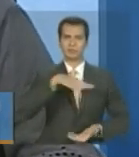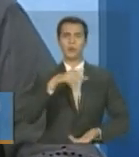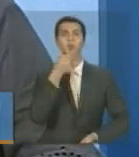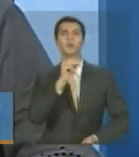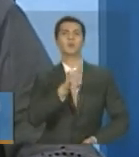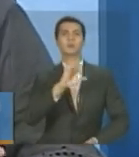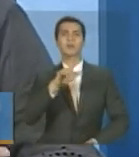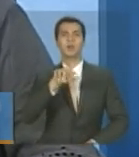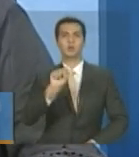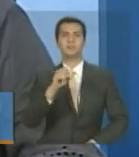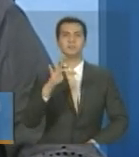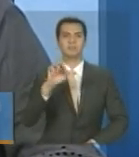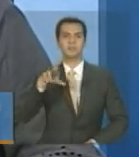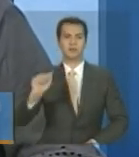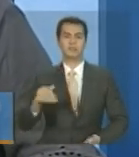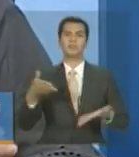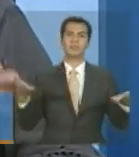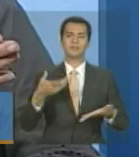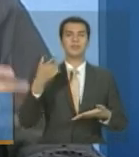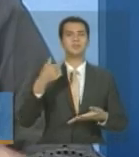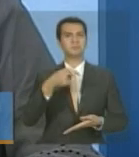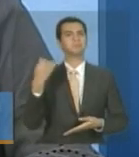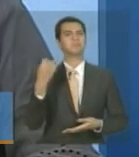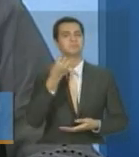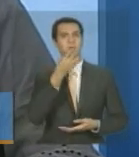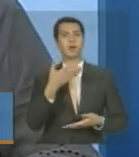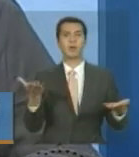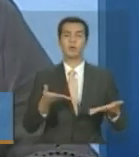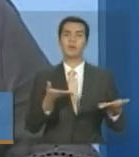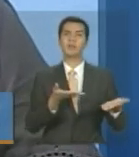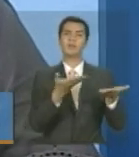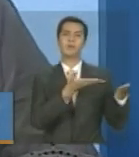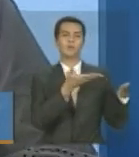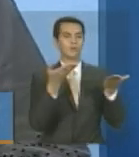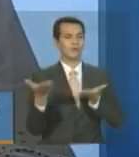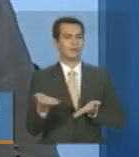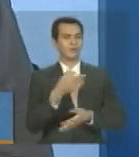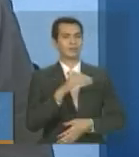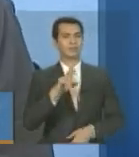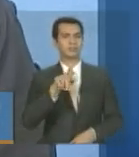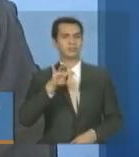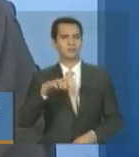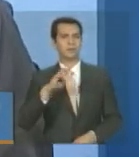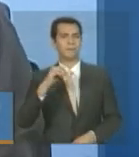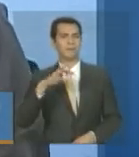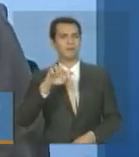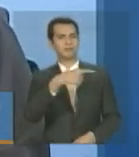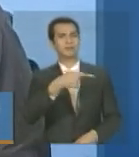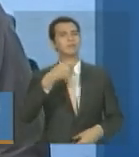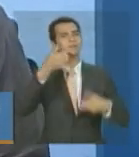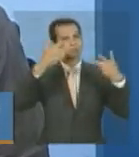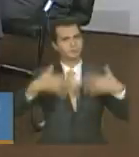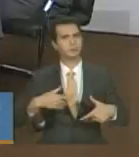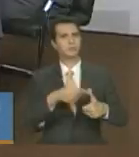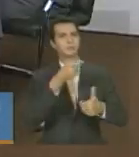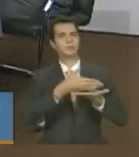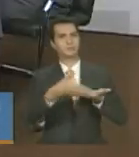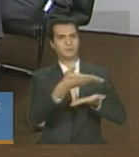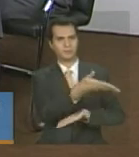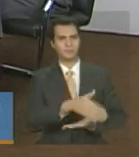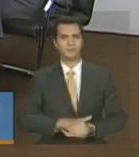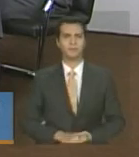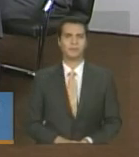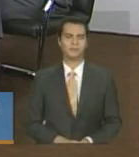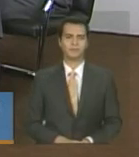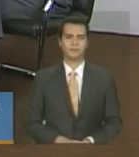agora ouvir as considerações iniciais de Cristina Marques, da Coordenação Geral de Serviços de Vigilância Social. Tudo bem, Cristina? Por